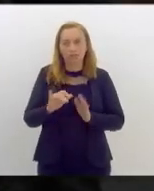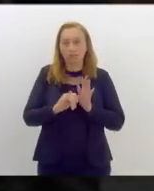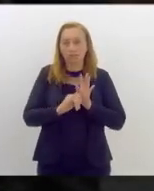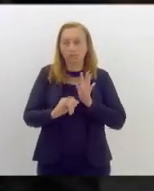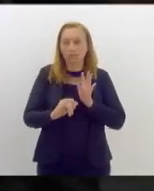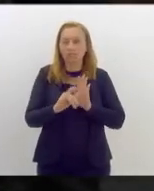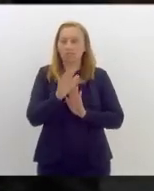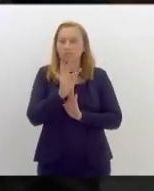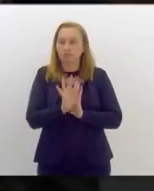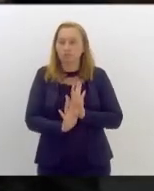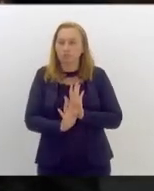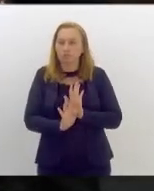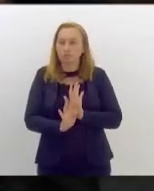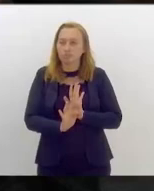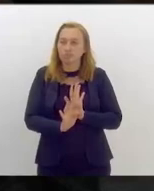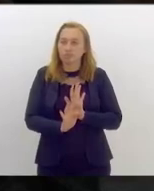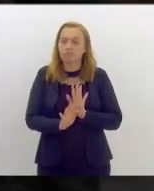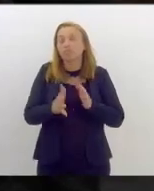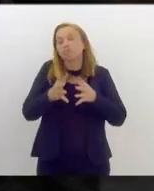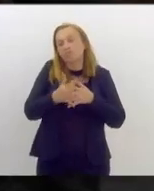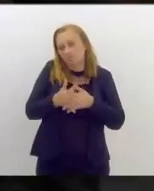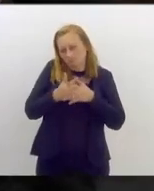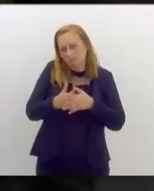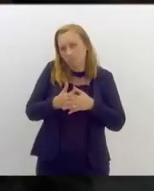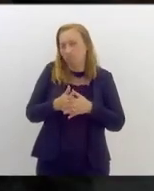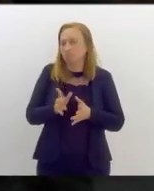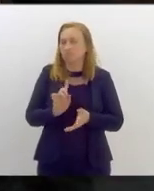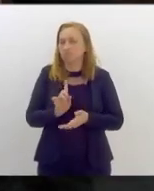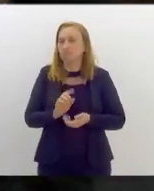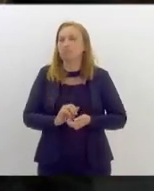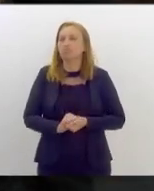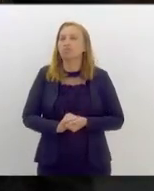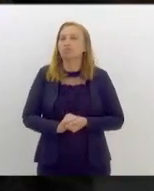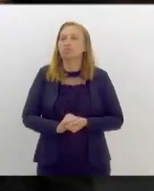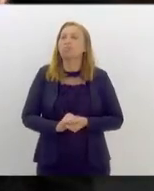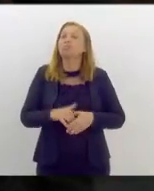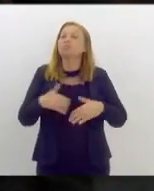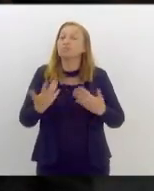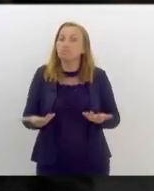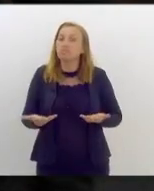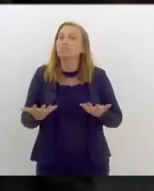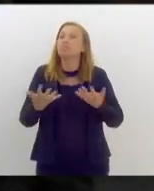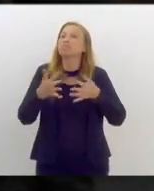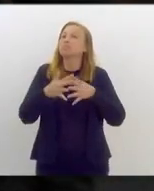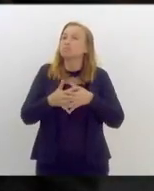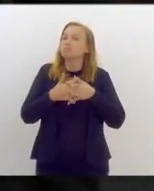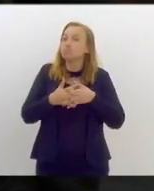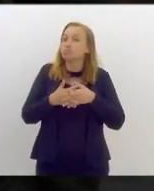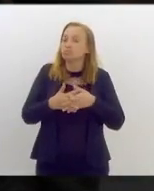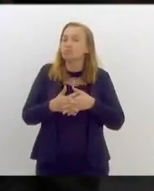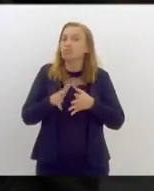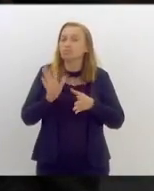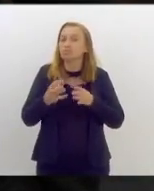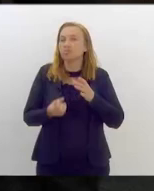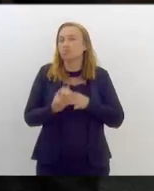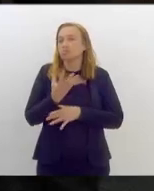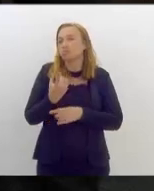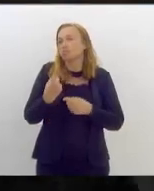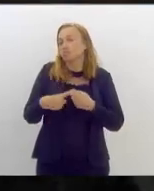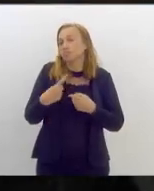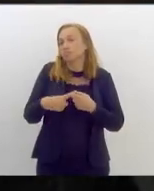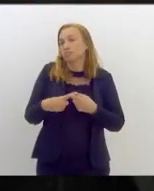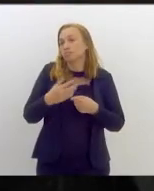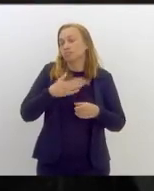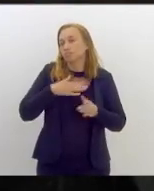do texto não Gere qualquer tipo de confusão só para deixar claro então a confusão tratar criada porque